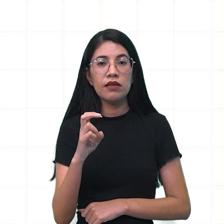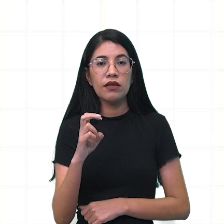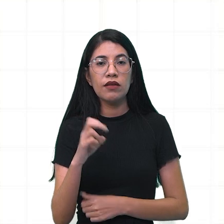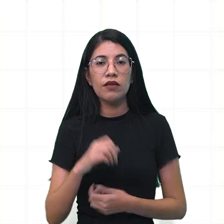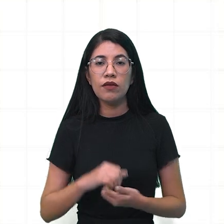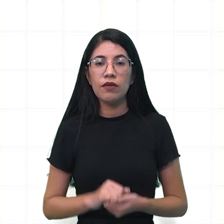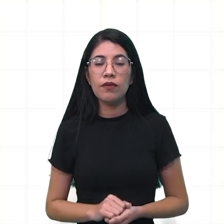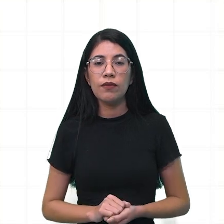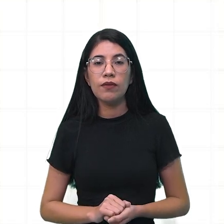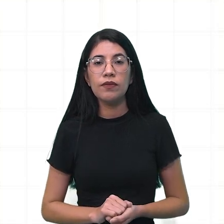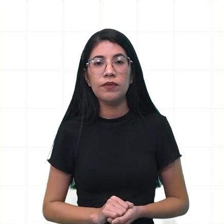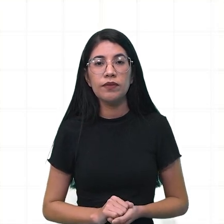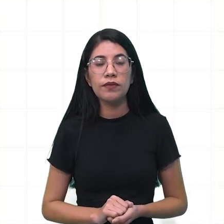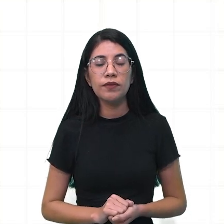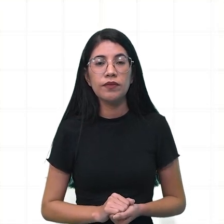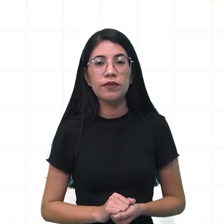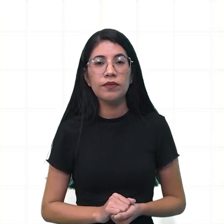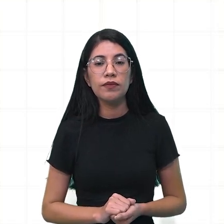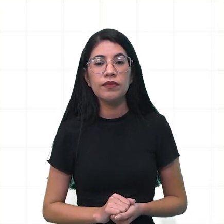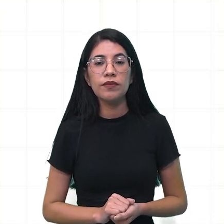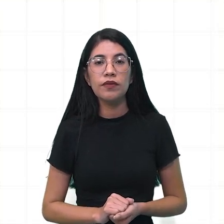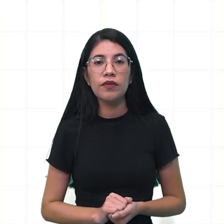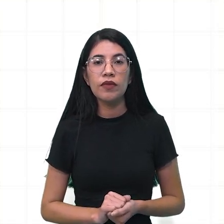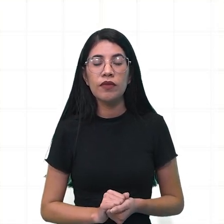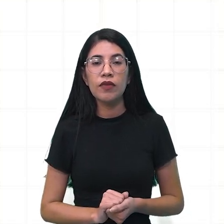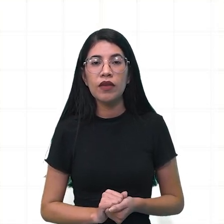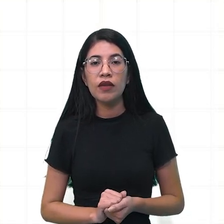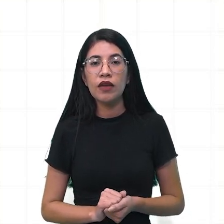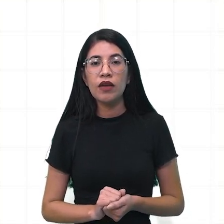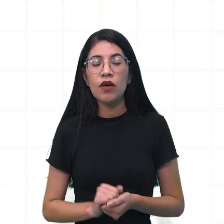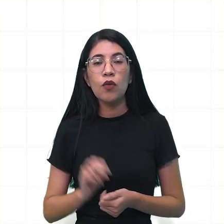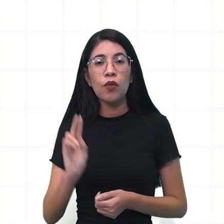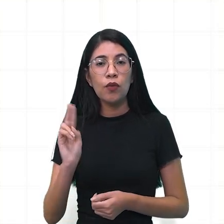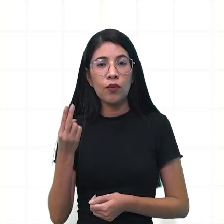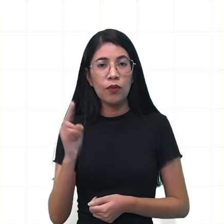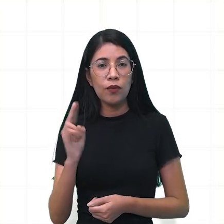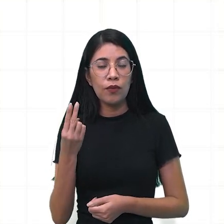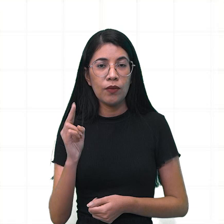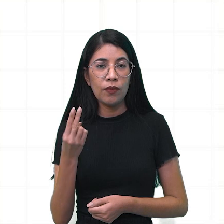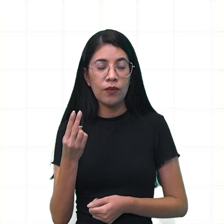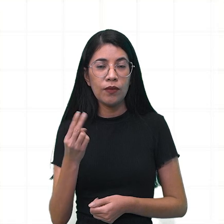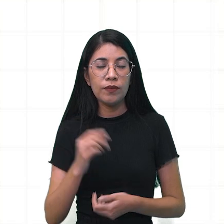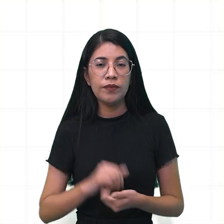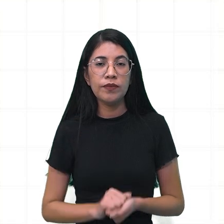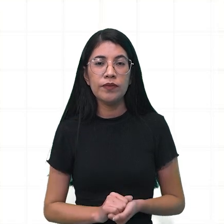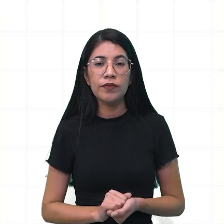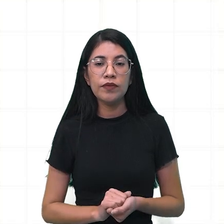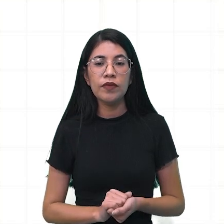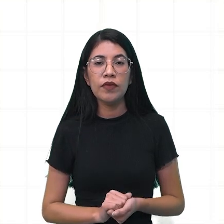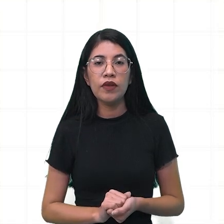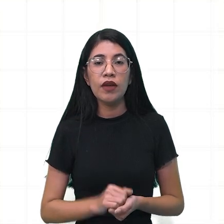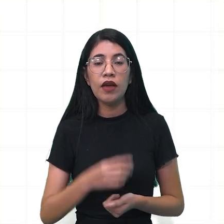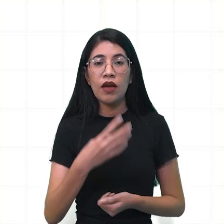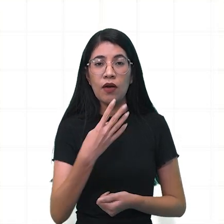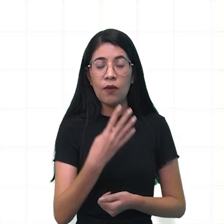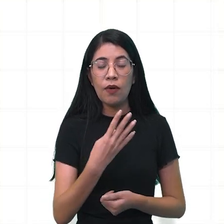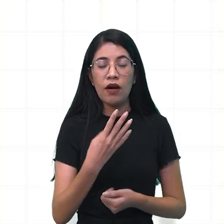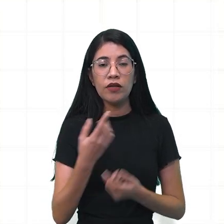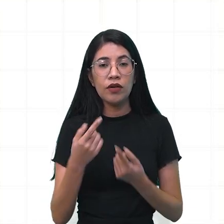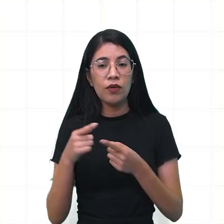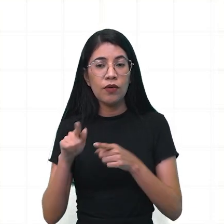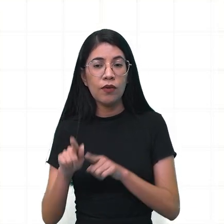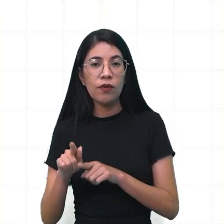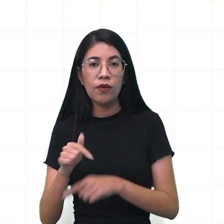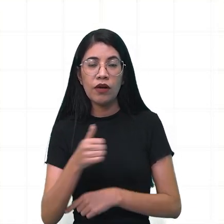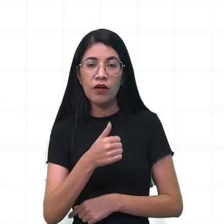gols tá por último aqui O Uruguai fez quatro sofreu